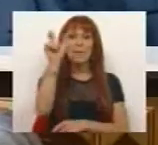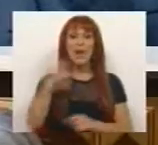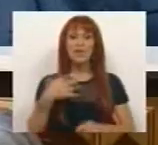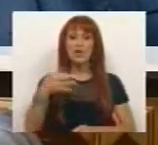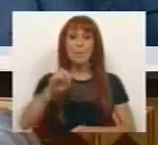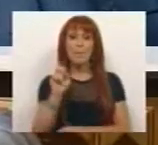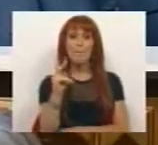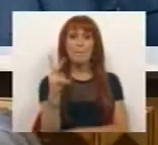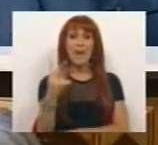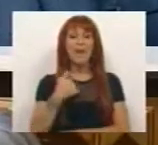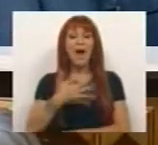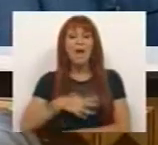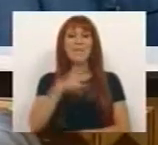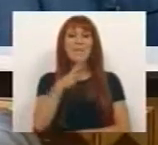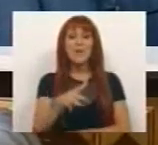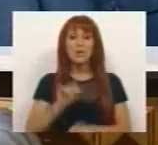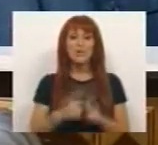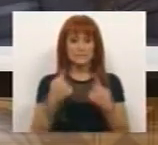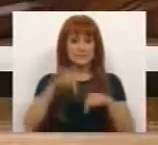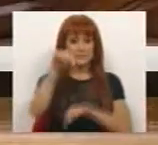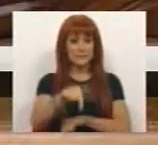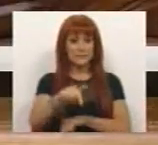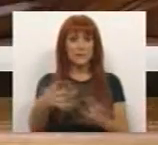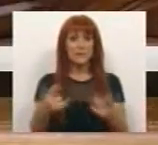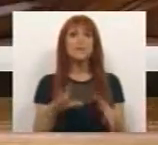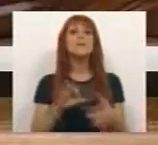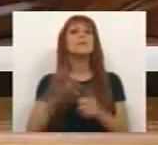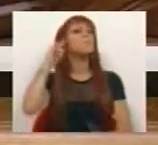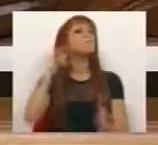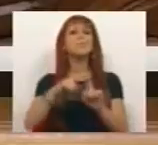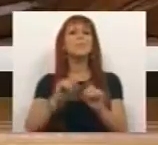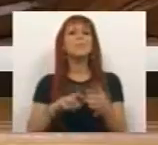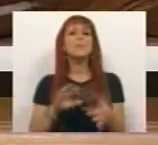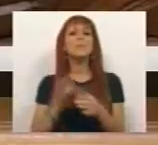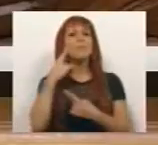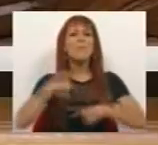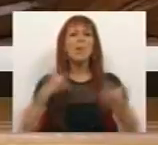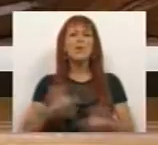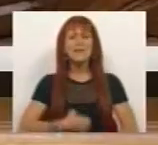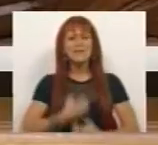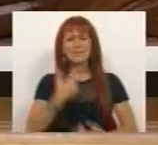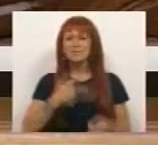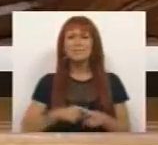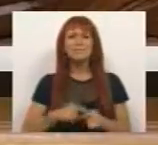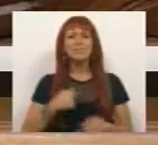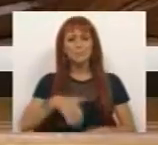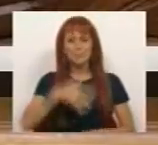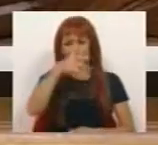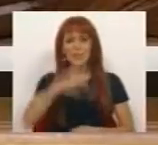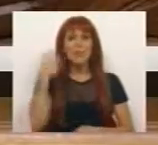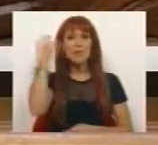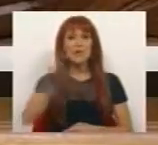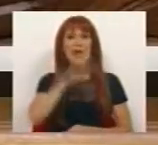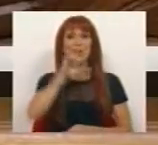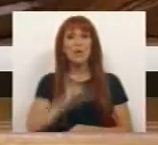que o Partido Ecologistas Verdes pretende deixar nesta ocasião têm como propósito expressar as mais sinceras condolências,